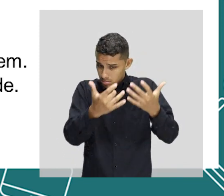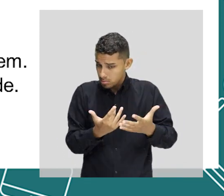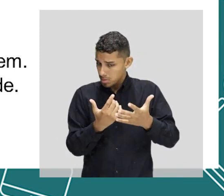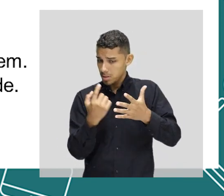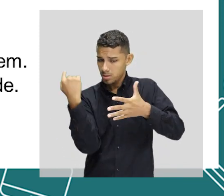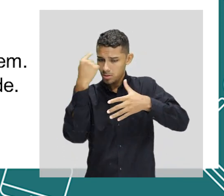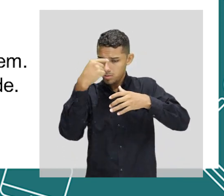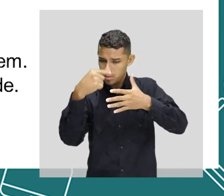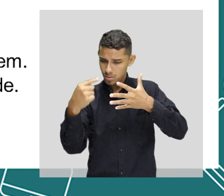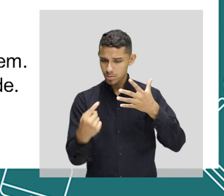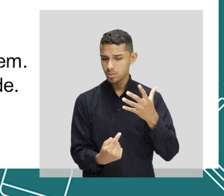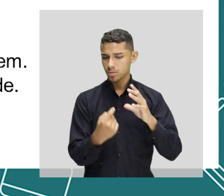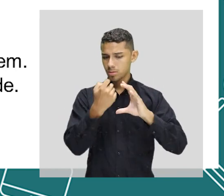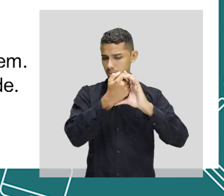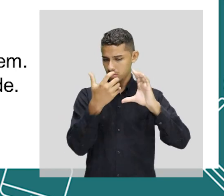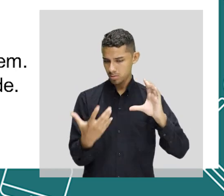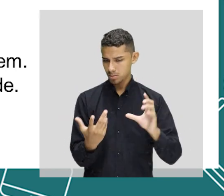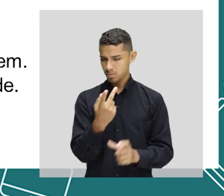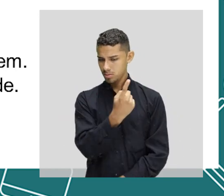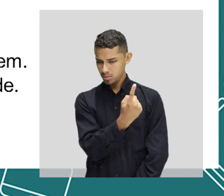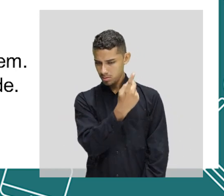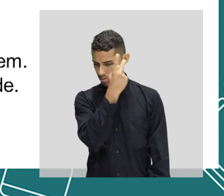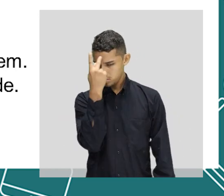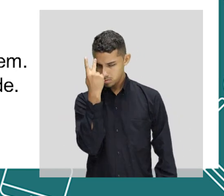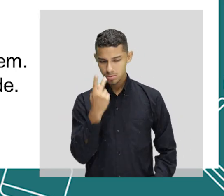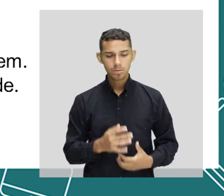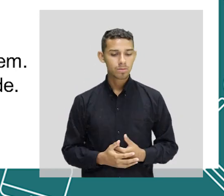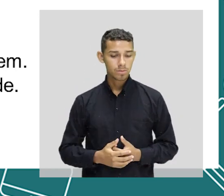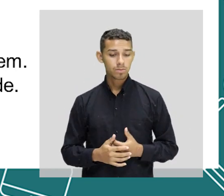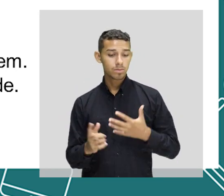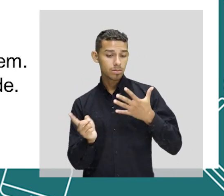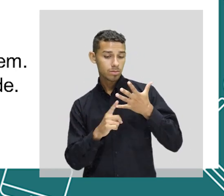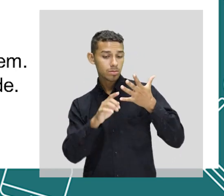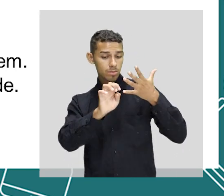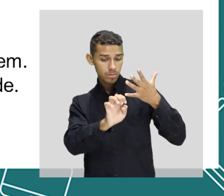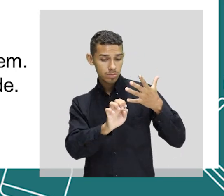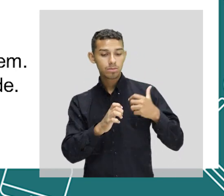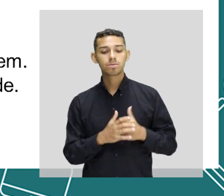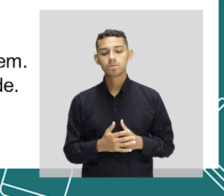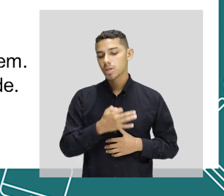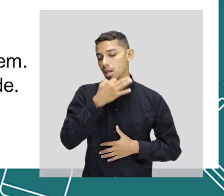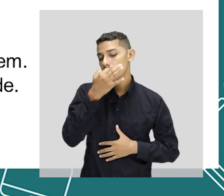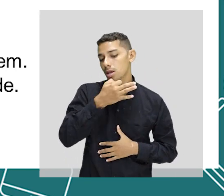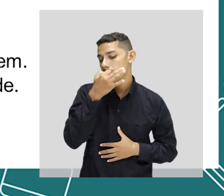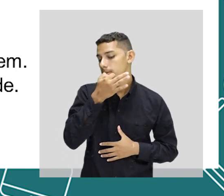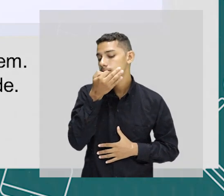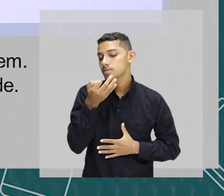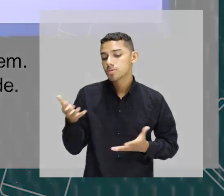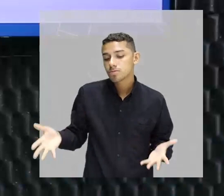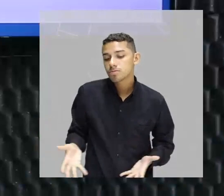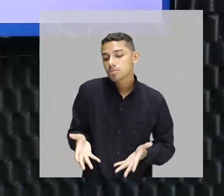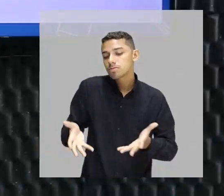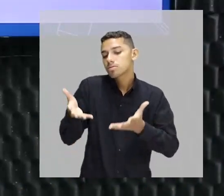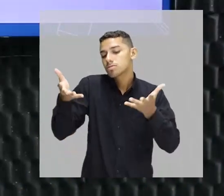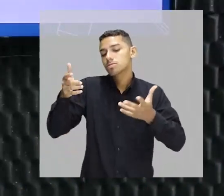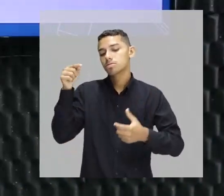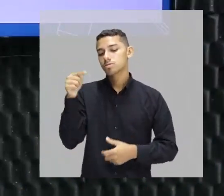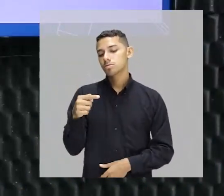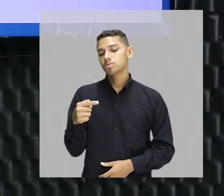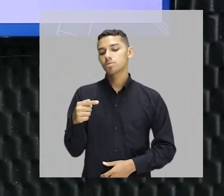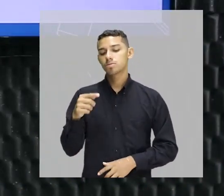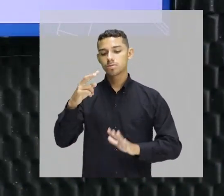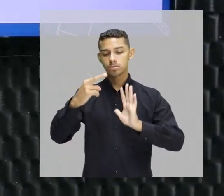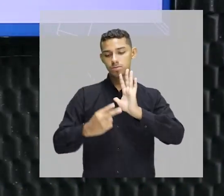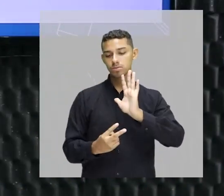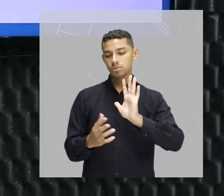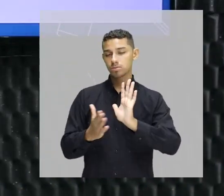enumerar características de um personagem. Letra D, argumentativa, por incitar o leitor a uma tomada de atitude. E